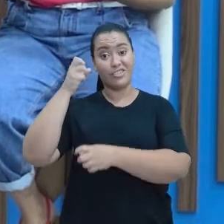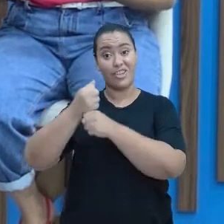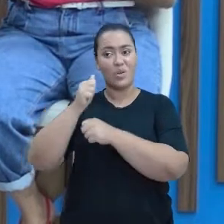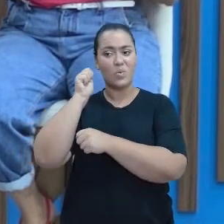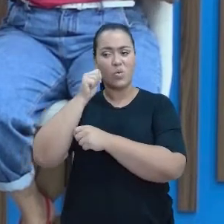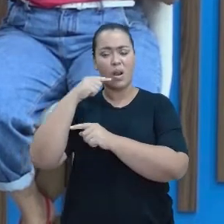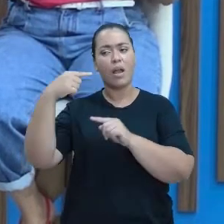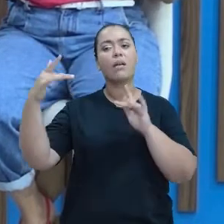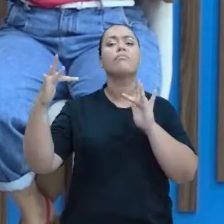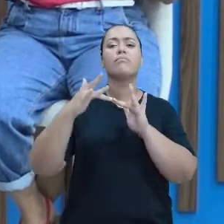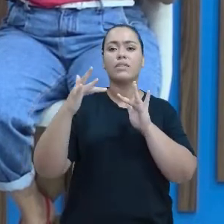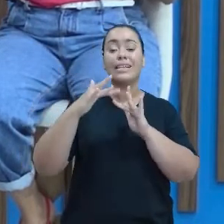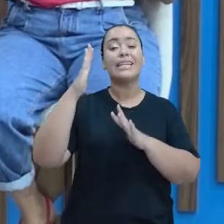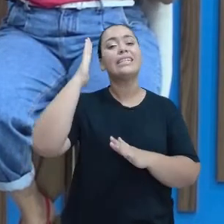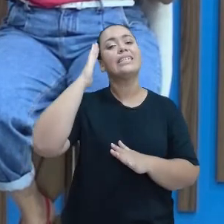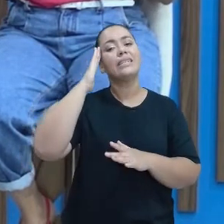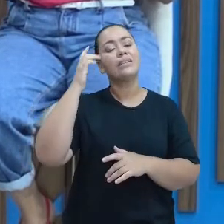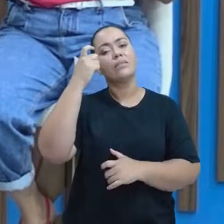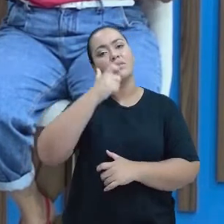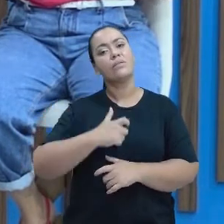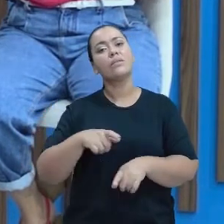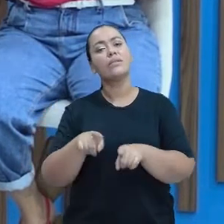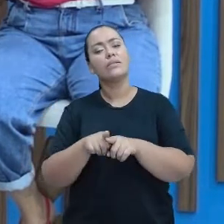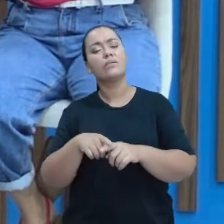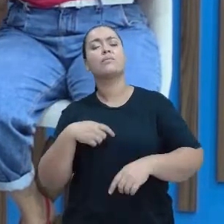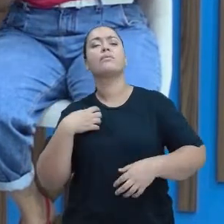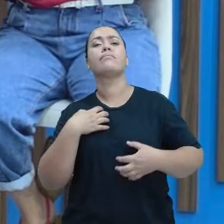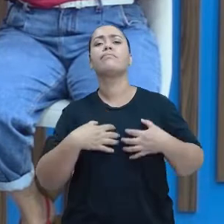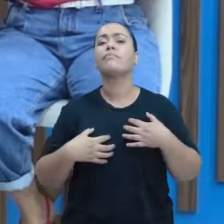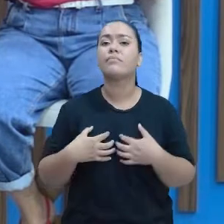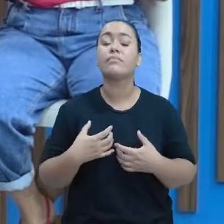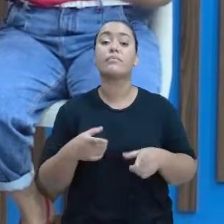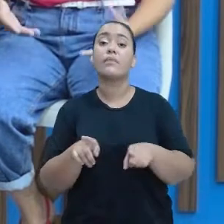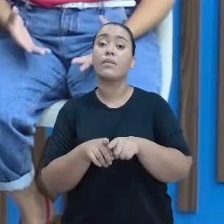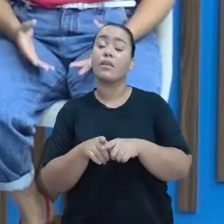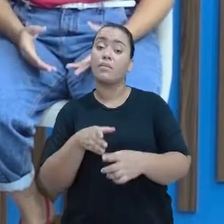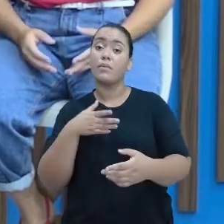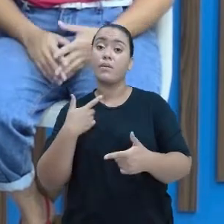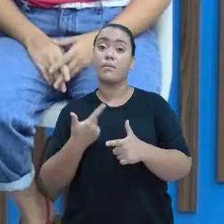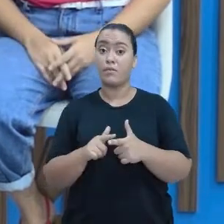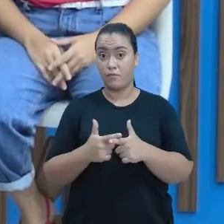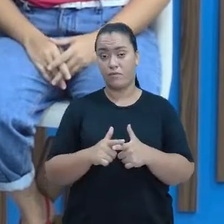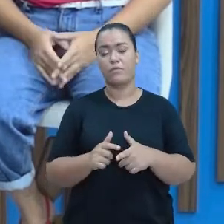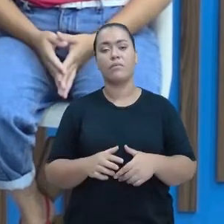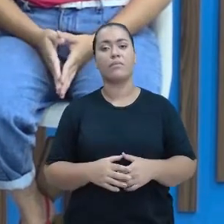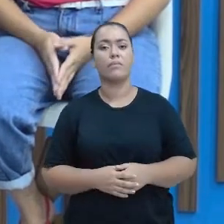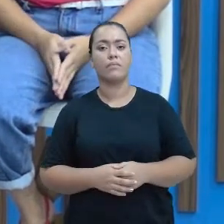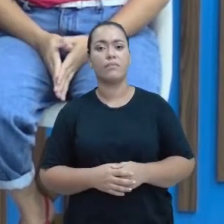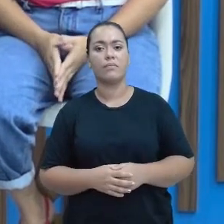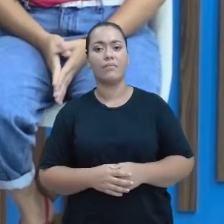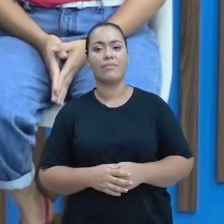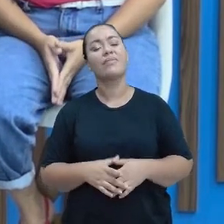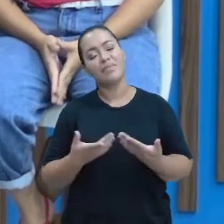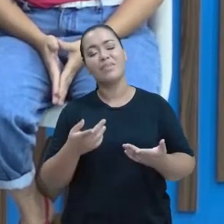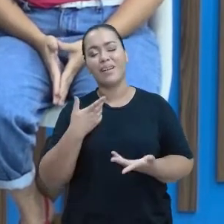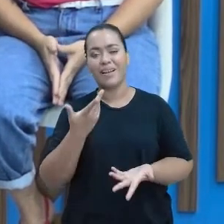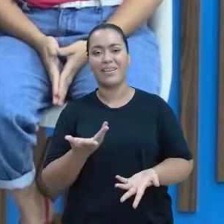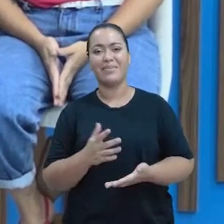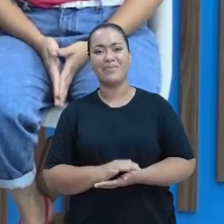ou não, vai entender os nossos anseios, nossas dificuldades. E, por enquanto, é